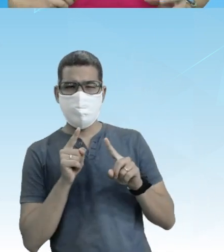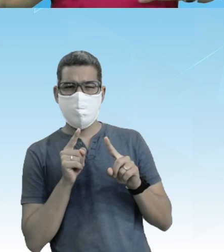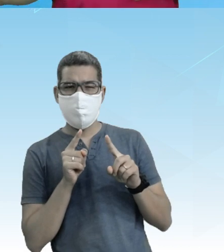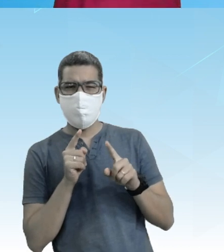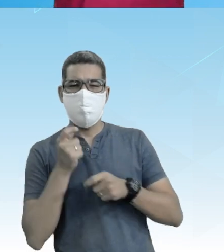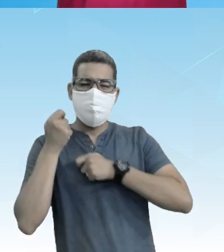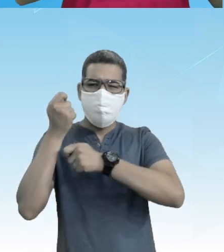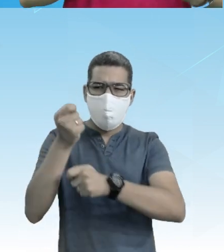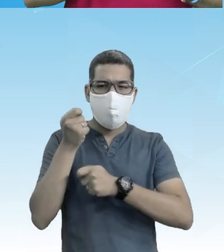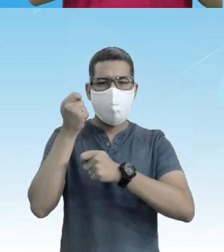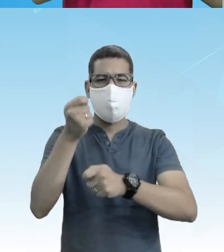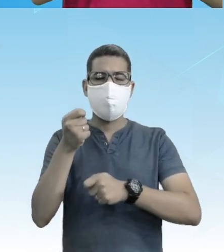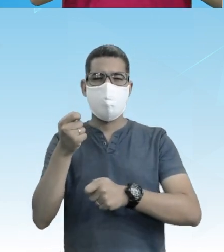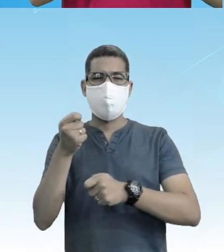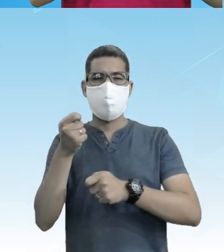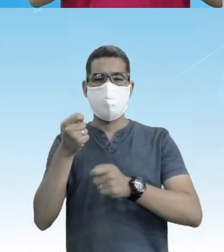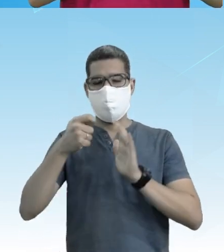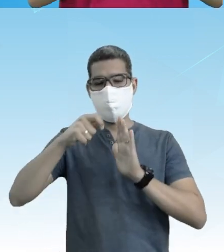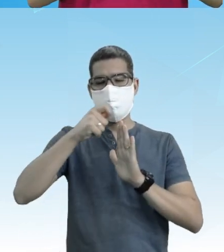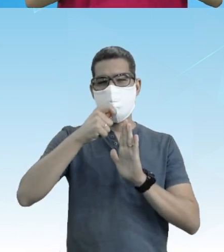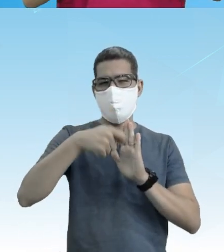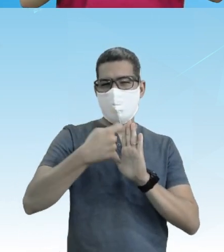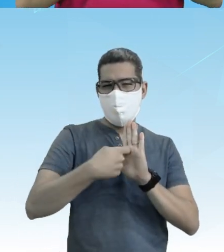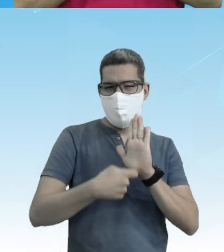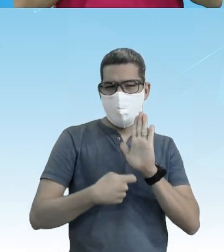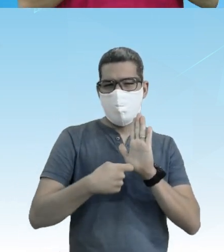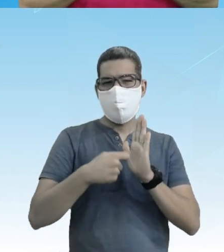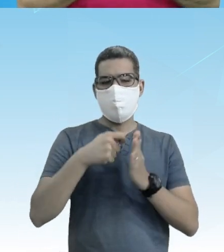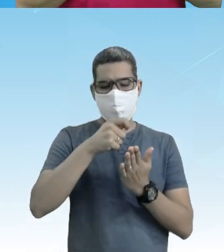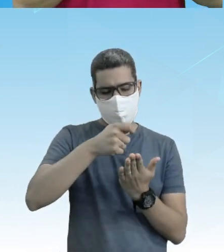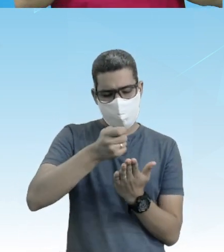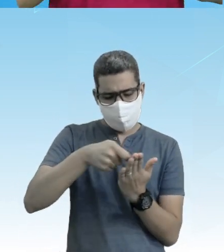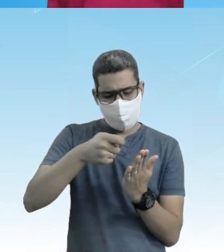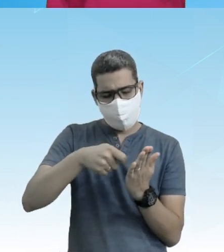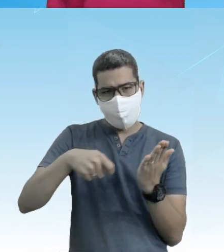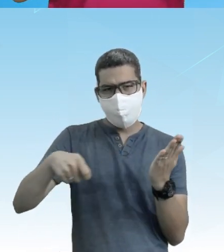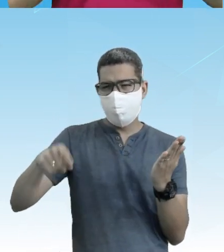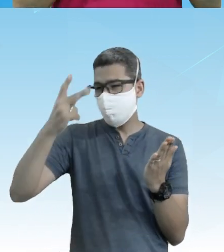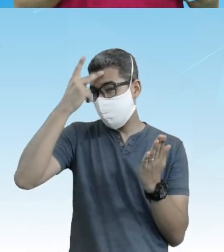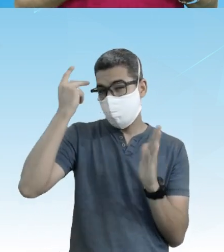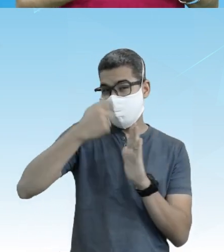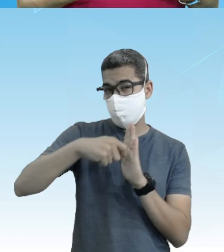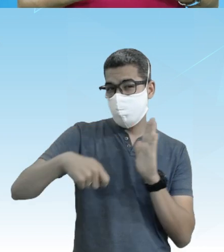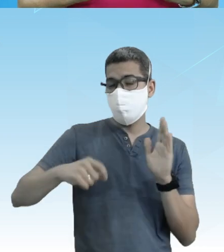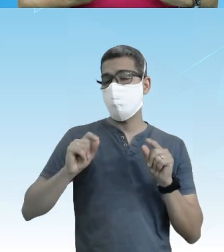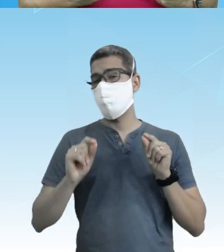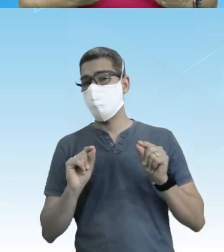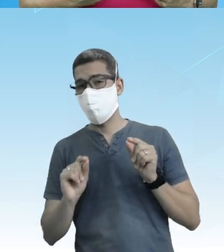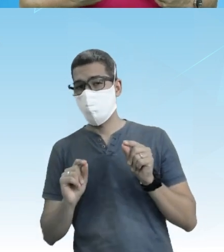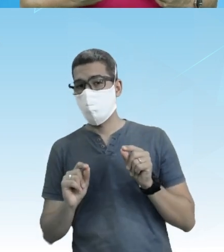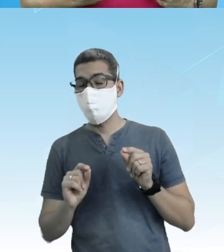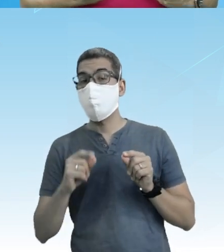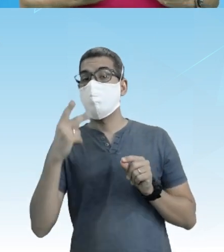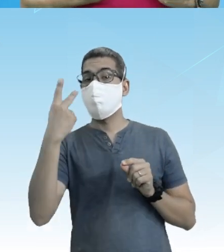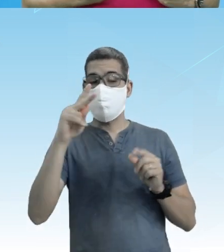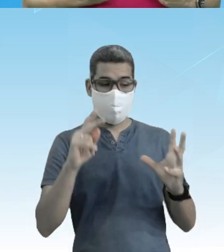abaixo-assinado. Vocês devem conhecer essa estrutura para que vocês fiquem munidos do conhecimento